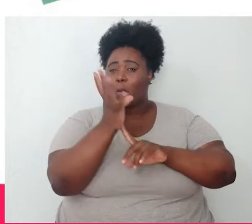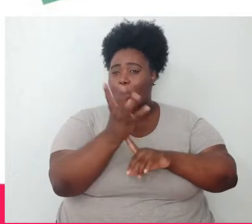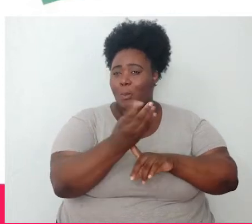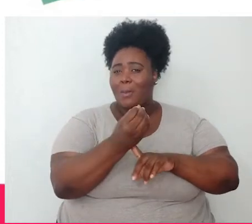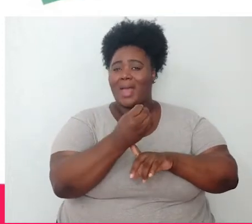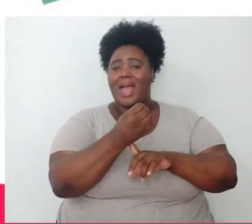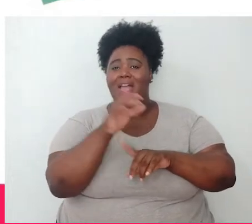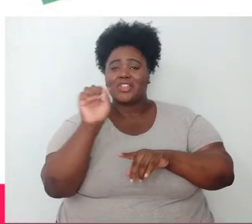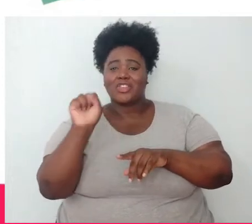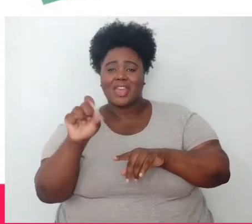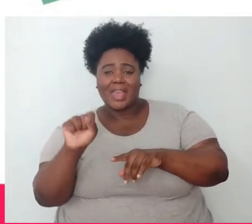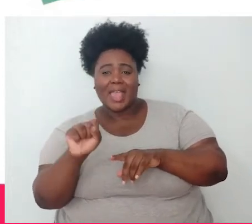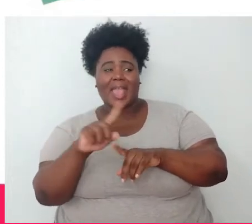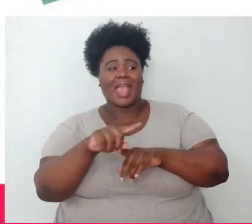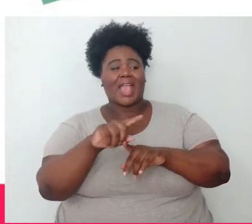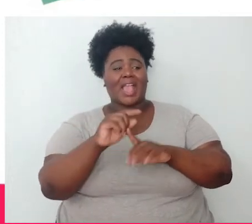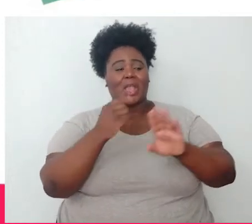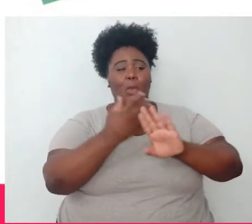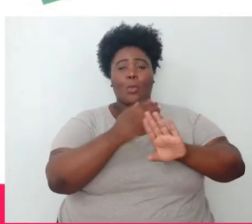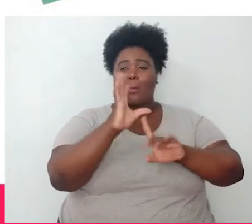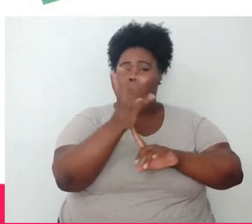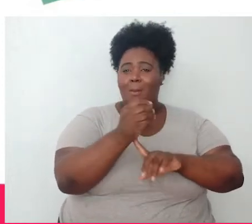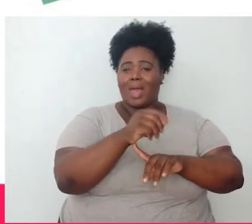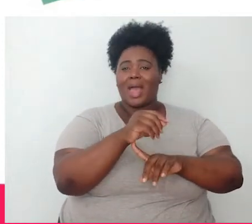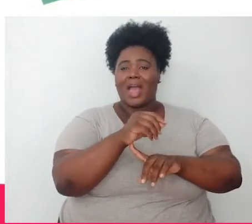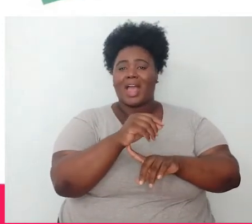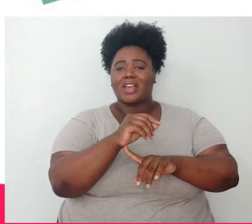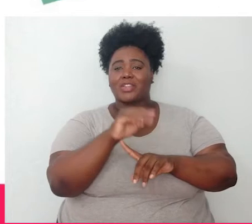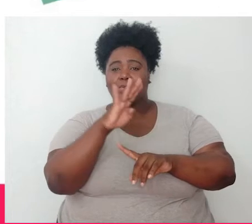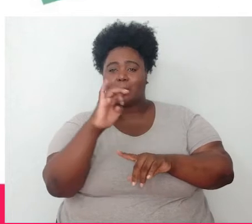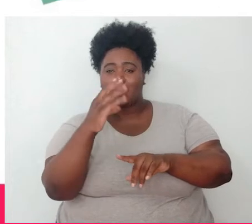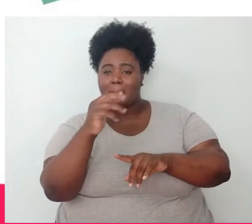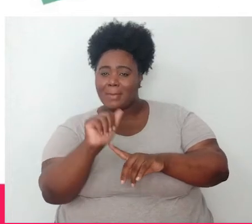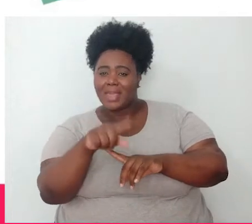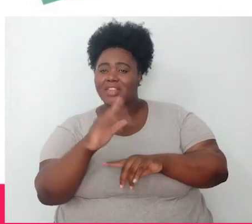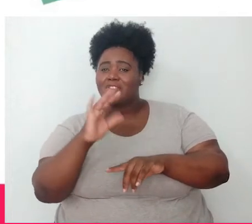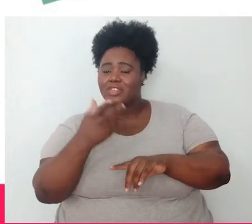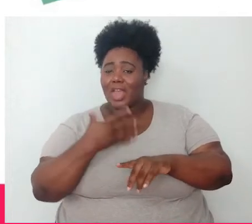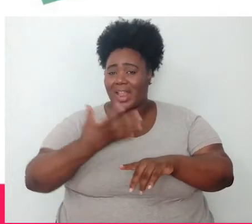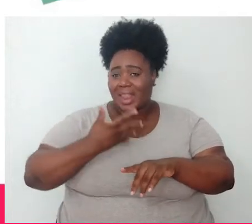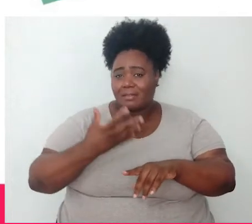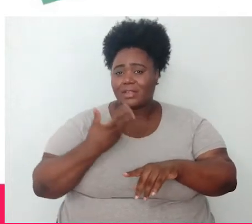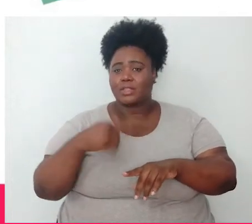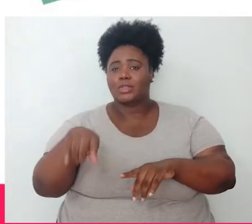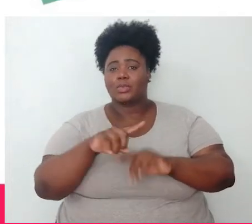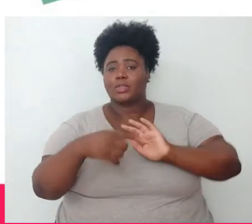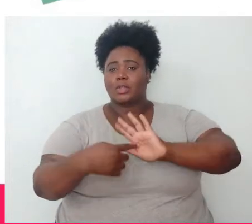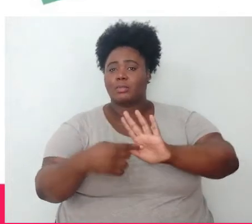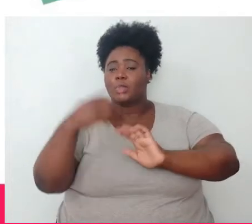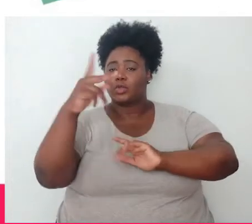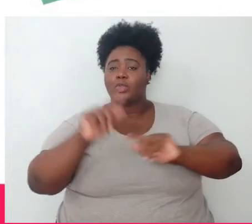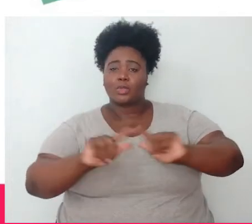gay, uma arte bicha? Isso já foi suscitado, problematizado, levantado alguma vez aí nas exibições dos